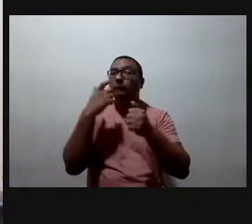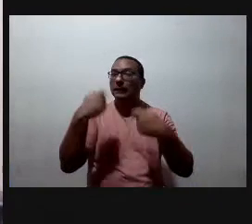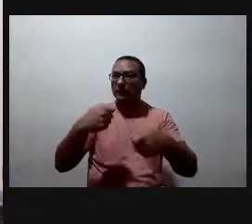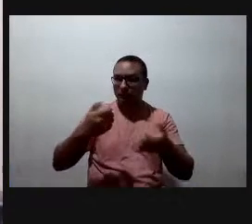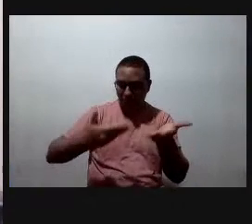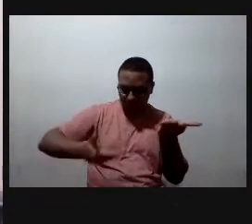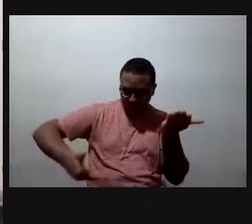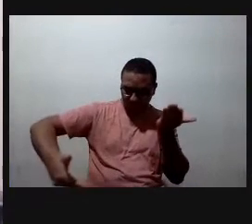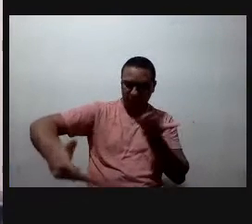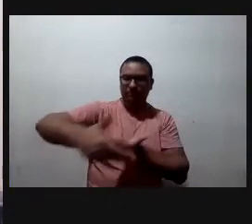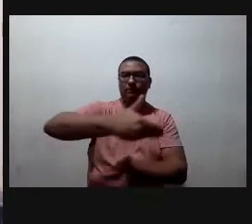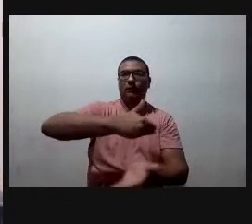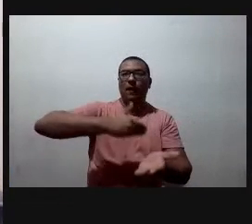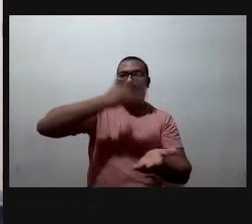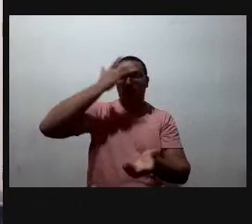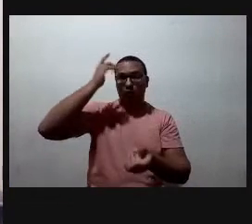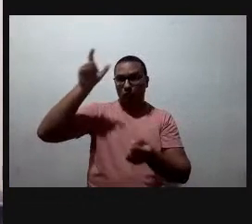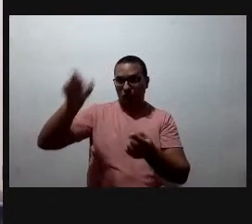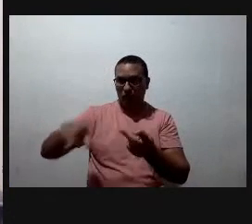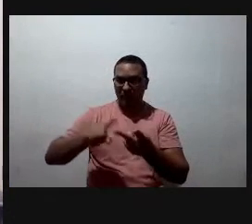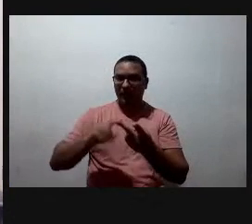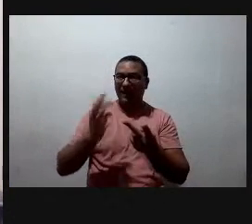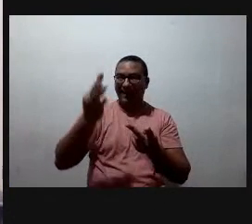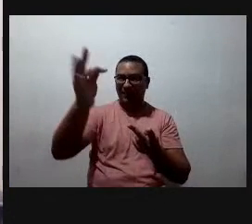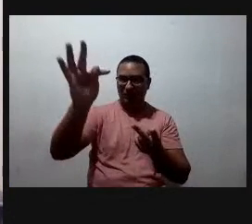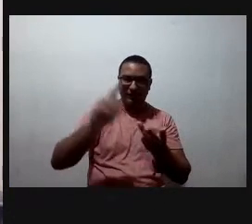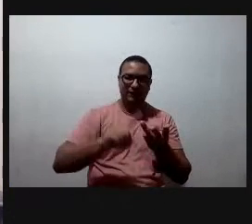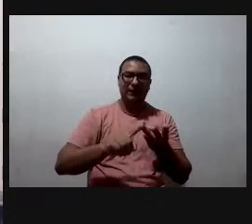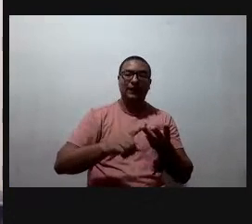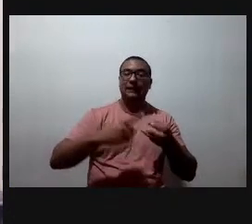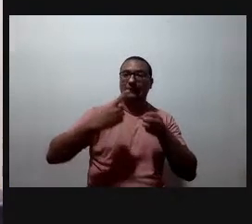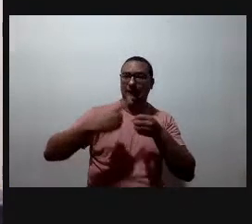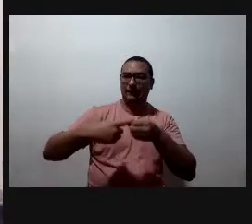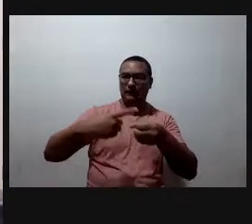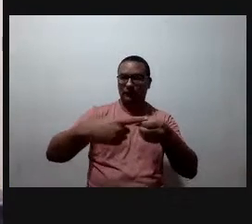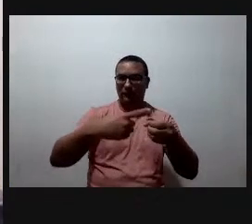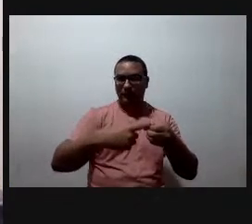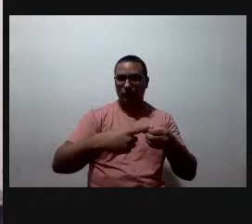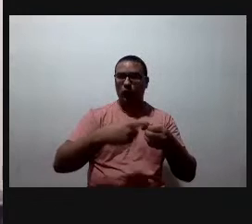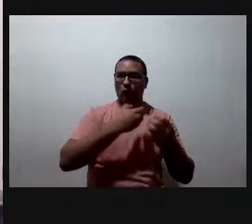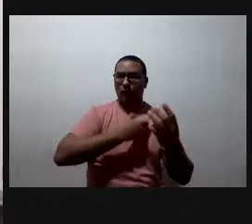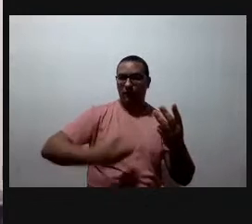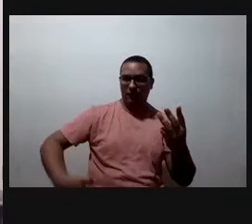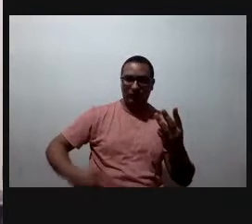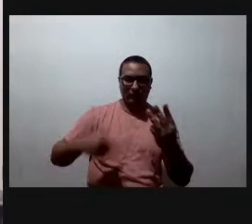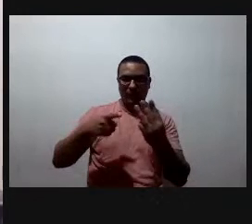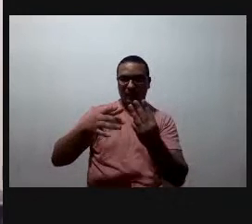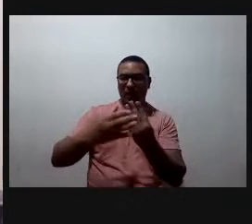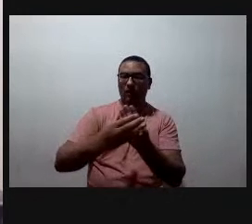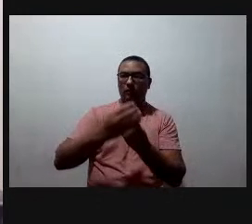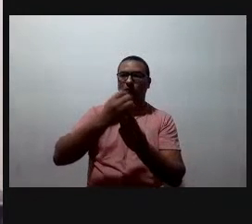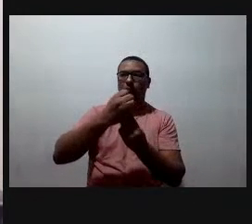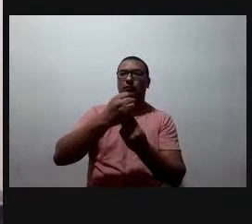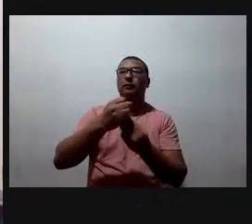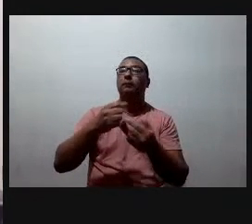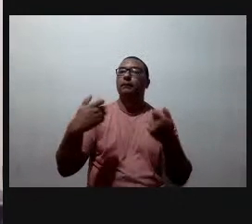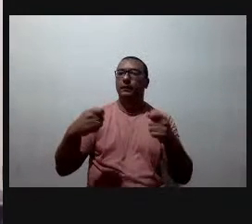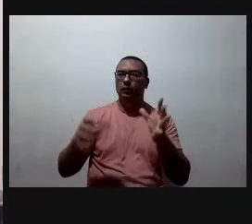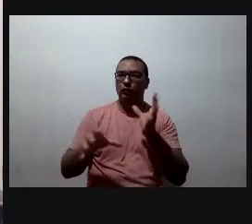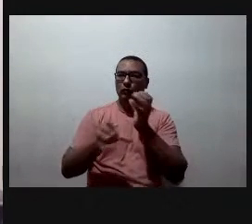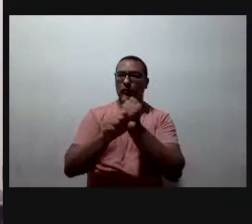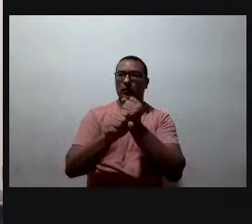pessoas, tecnologia e cidade, poder público. E aí, é claro que isso é um